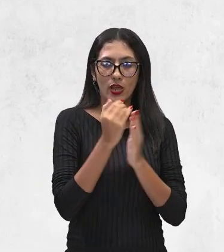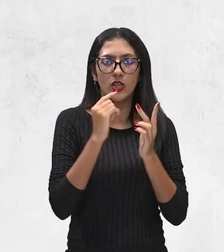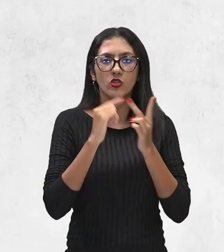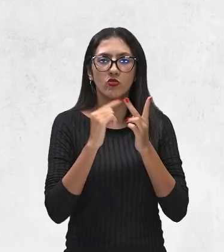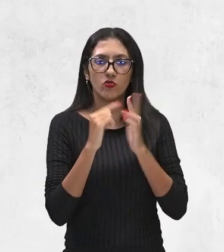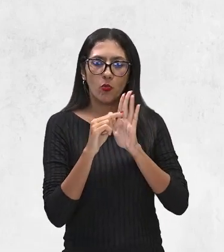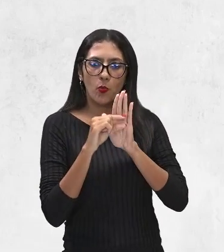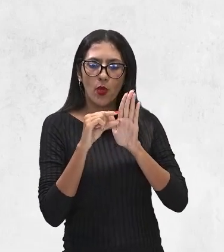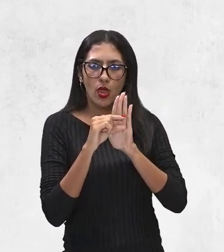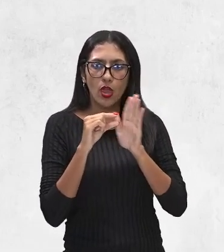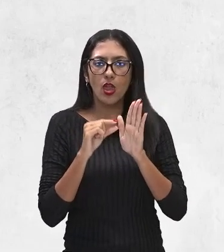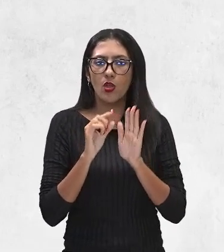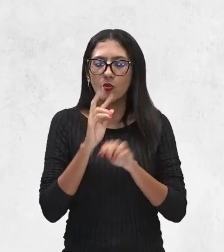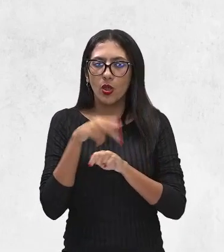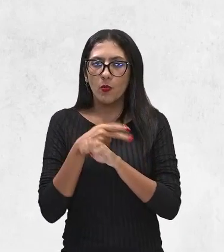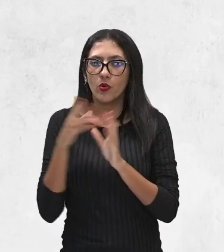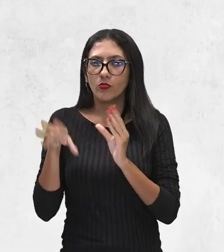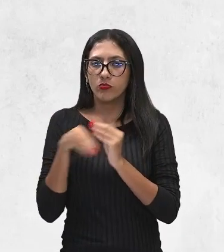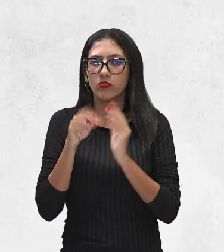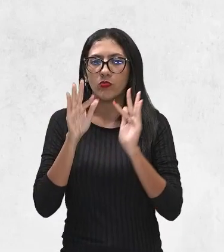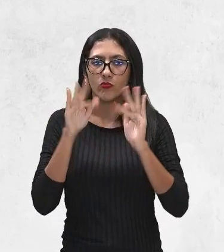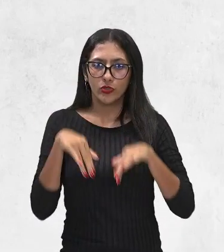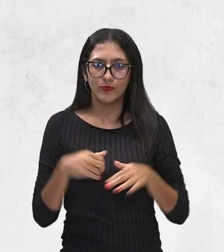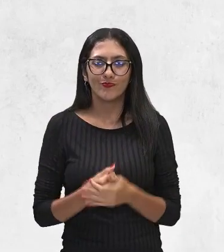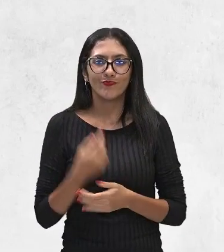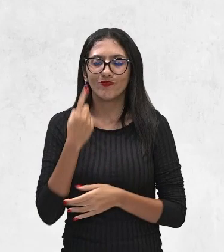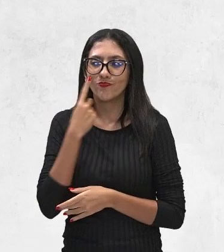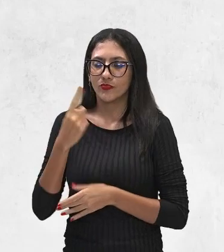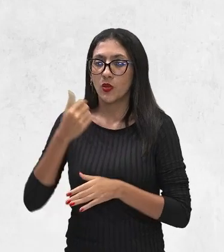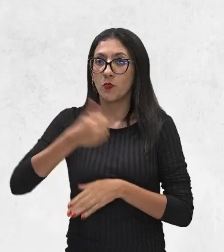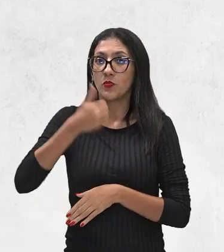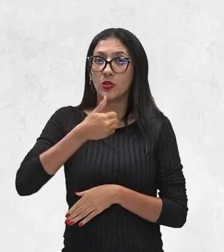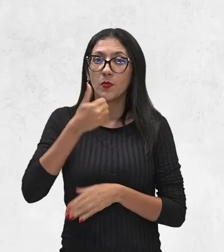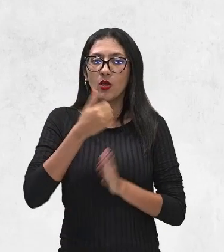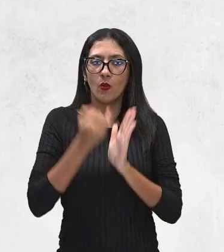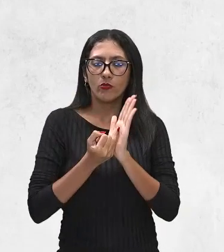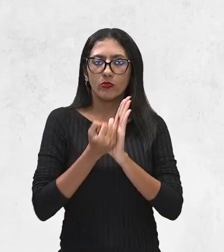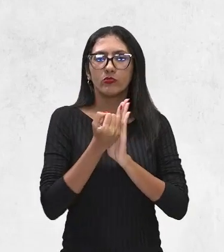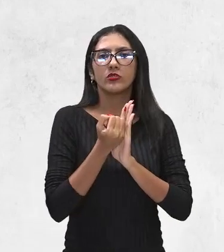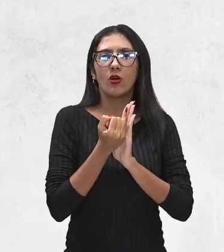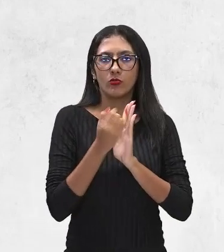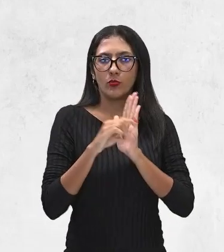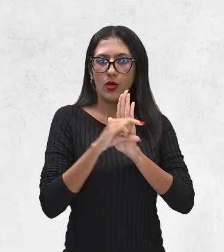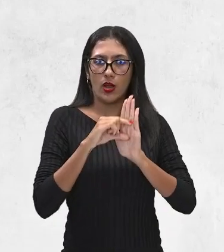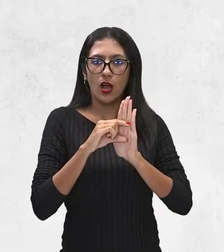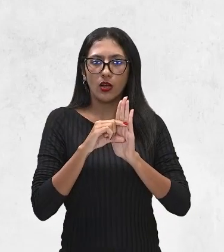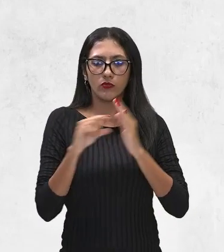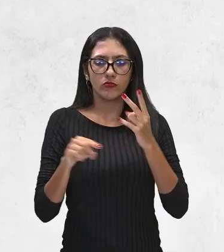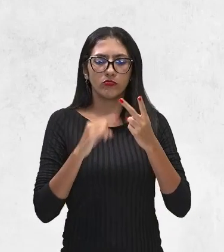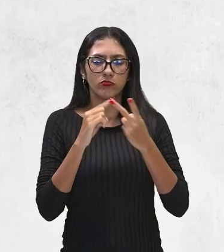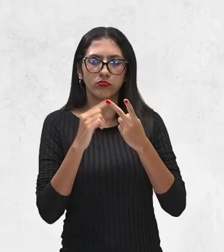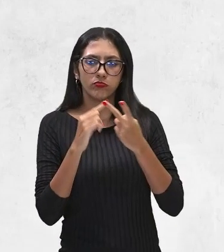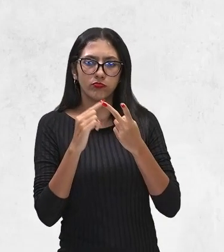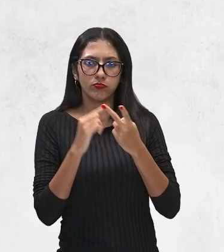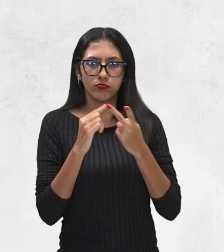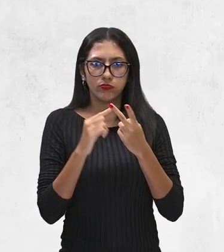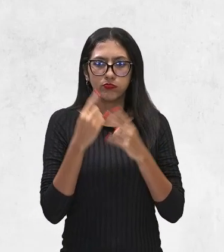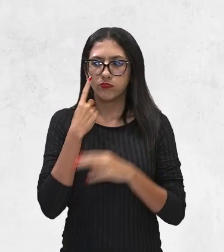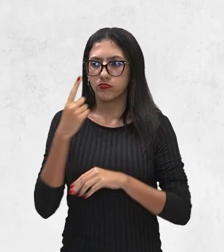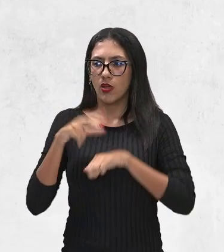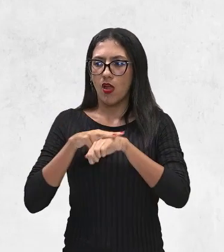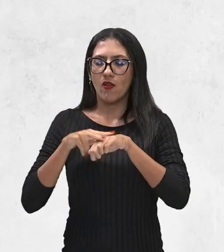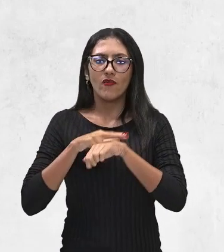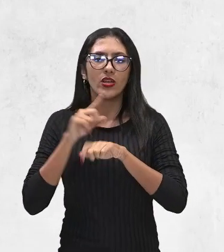e tem um fim. O início eu chamo de introdução, beleza? Já o meio do parágrafo eu chamo